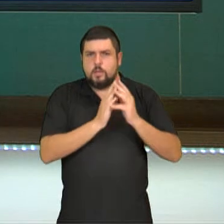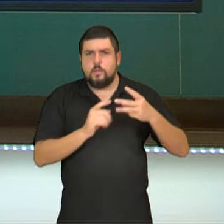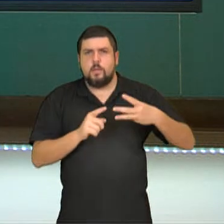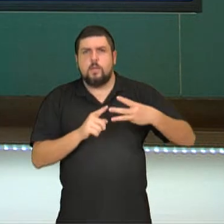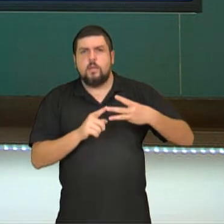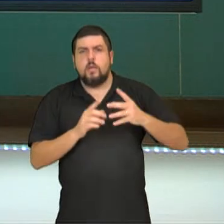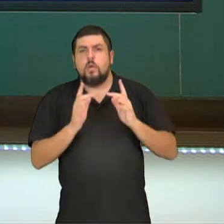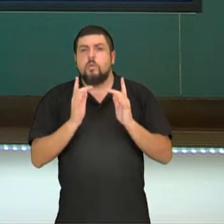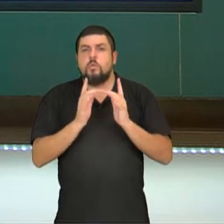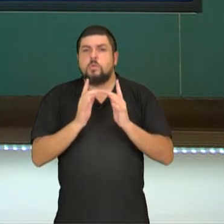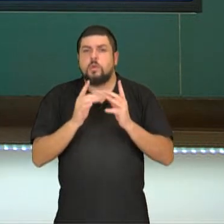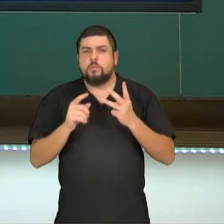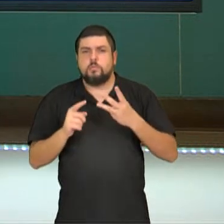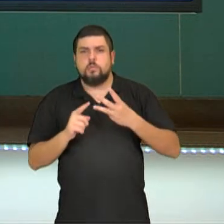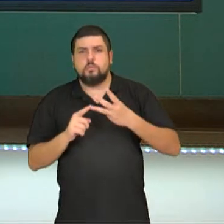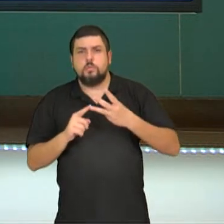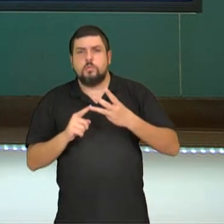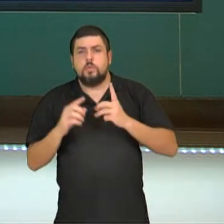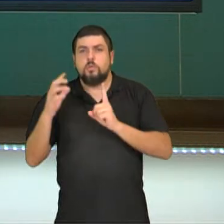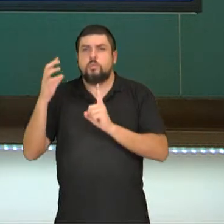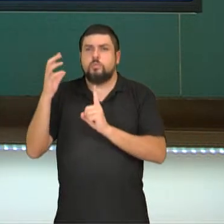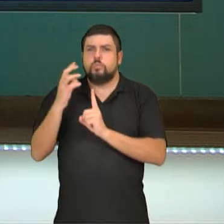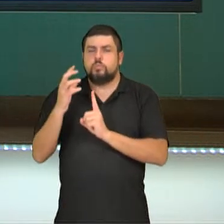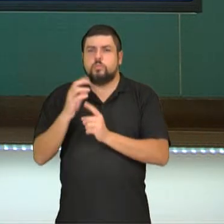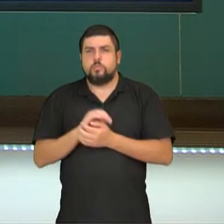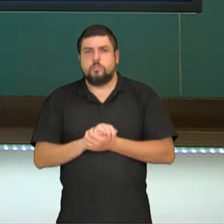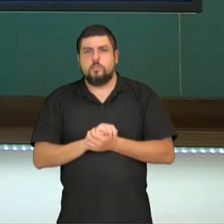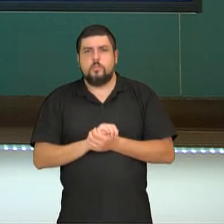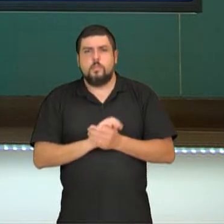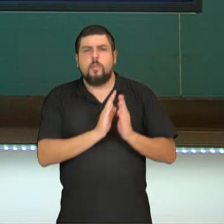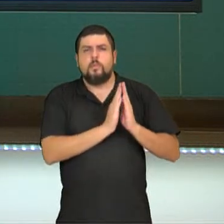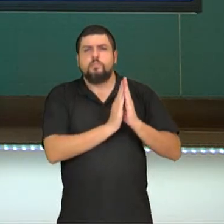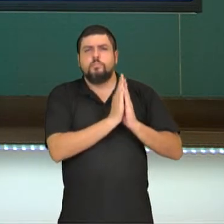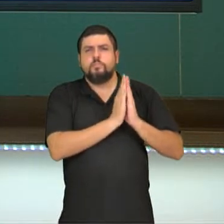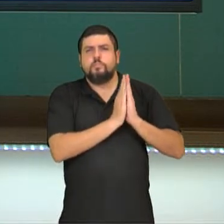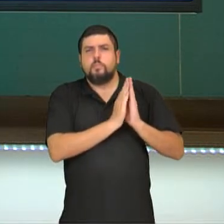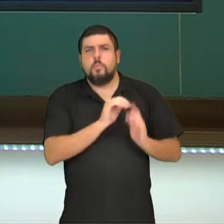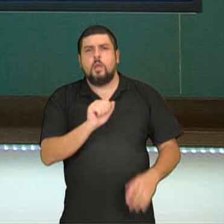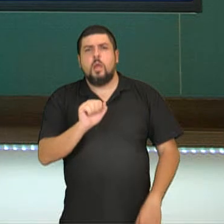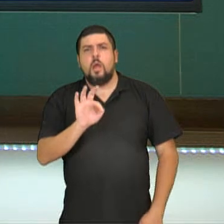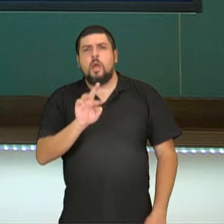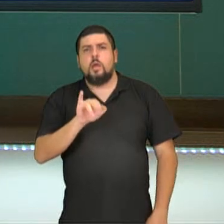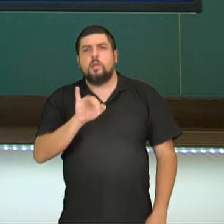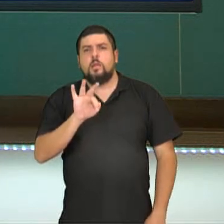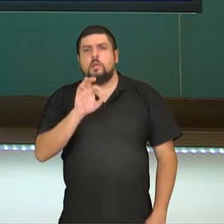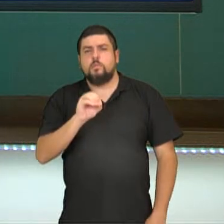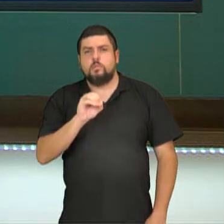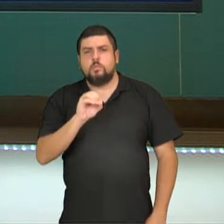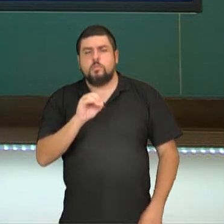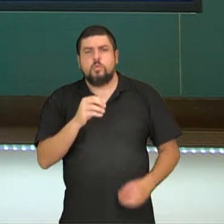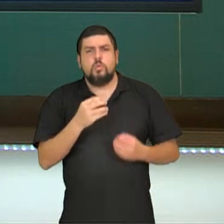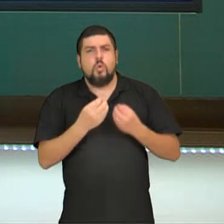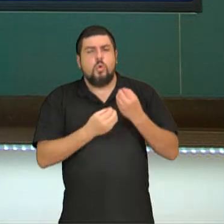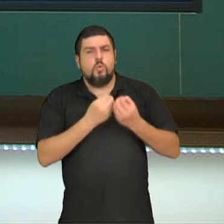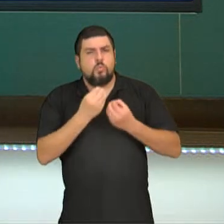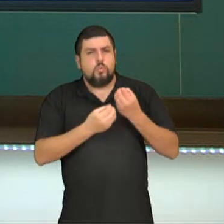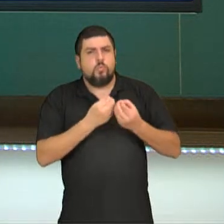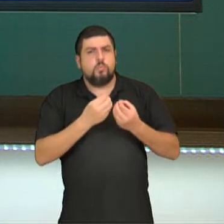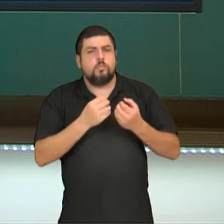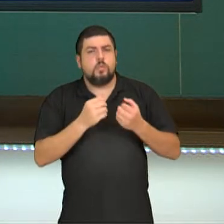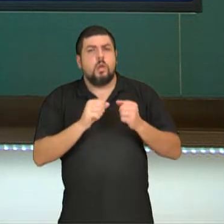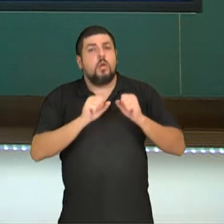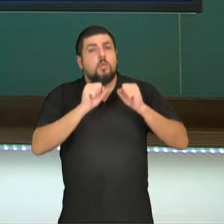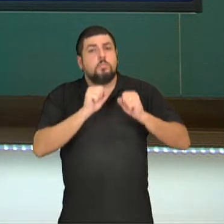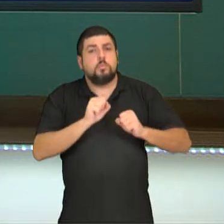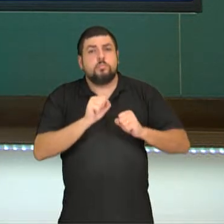elétrica. Okay? Então, olha só, o processo por atrito, contato e indução elétrica, podem ocorrer simultaneamente, ao mesmo